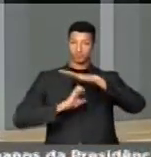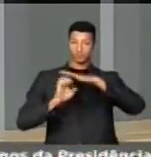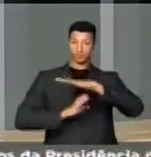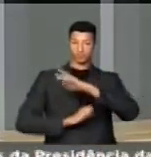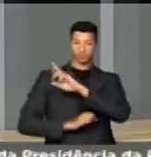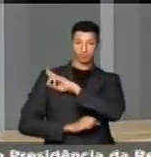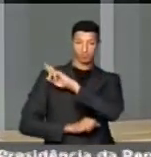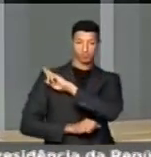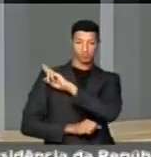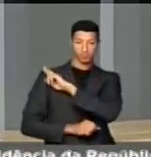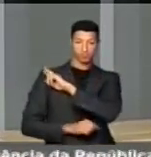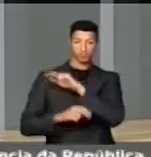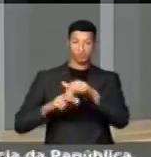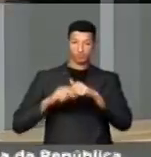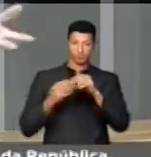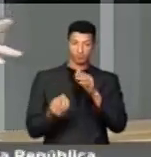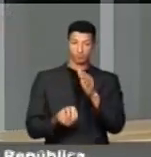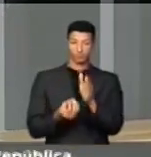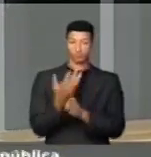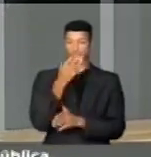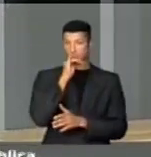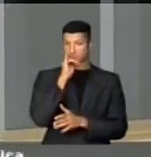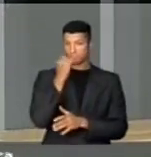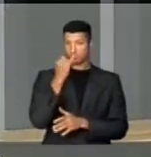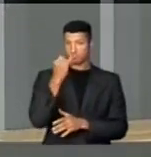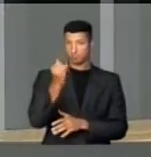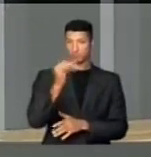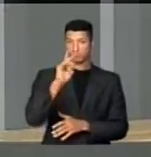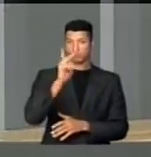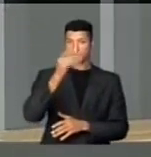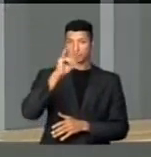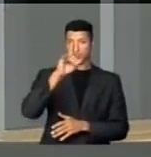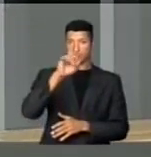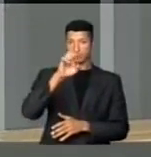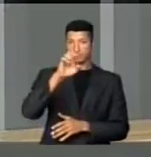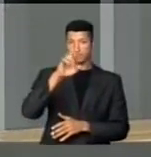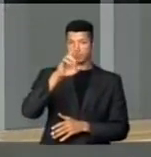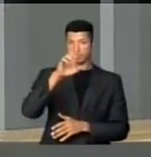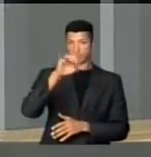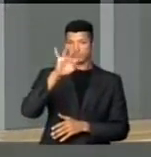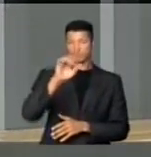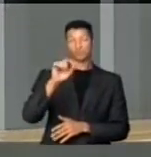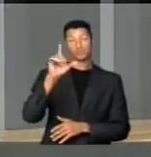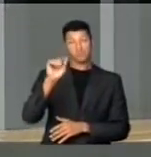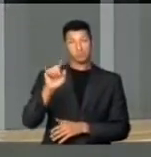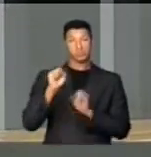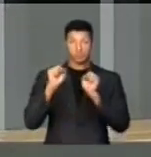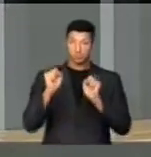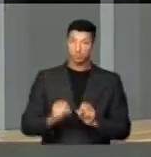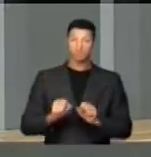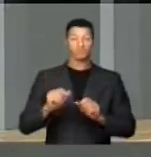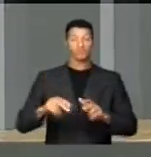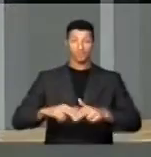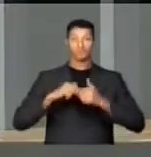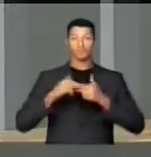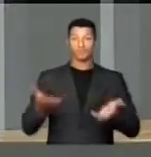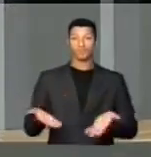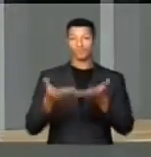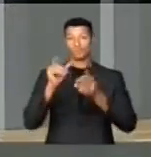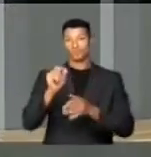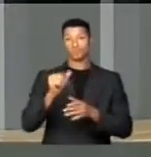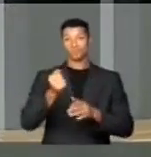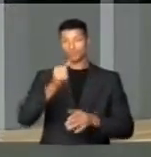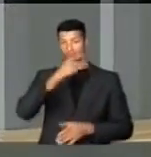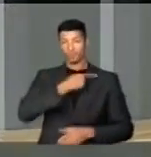são responsáveis pela geração da energia hidrelétrica. E isso, sem dúvida, pode ser uma das motivações